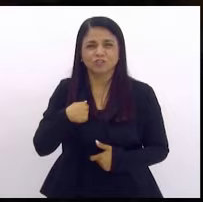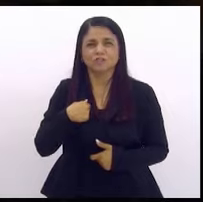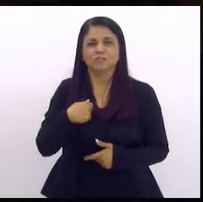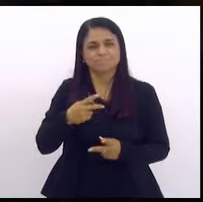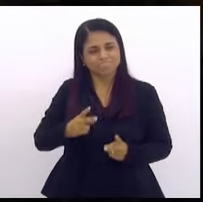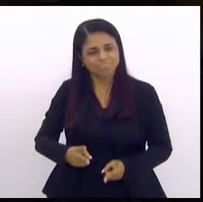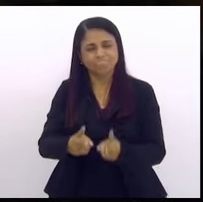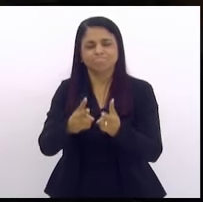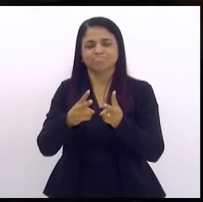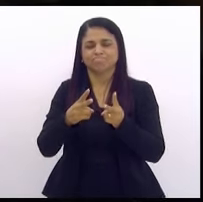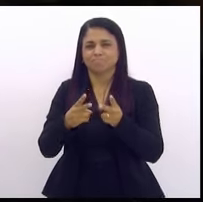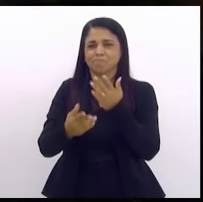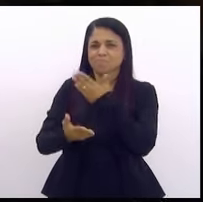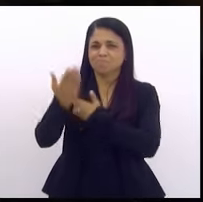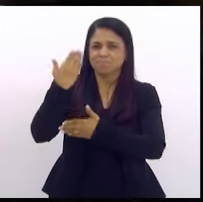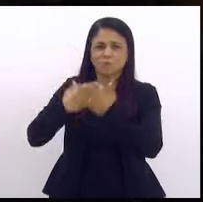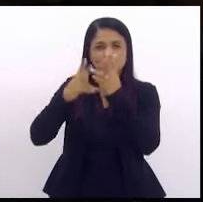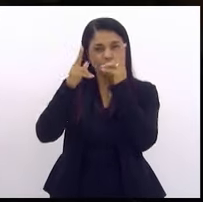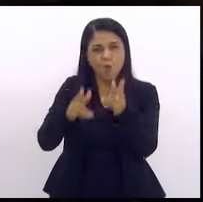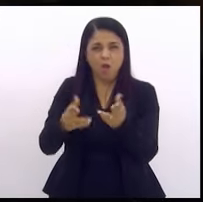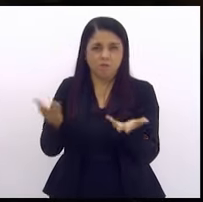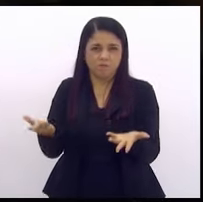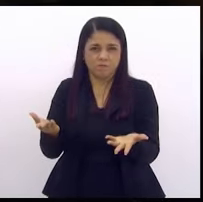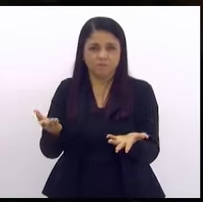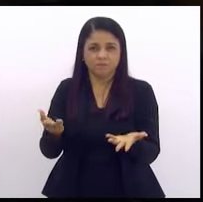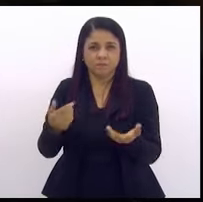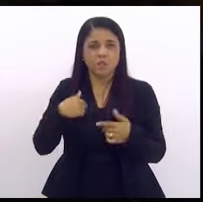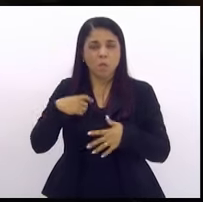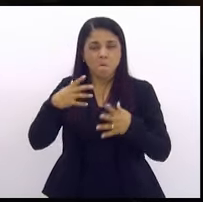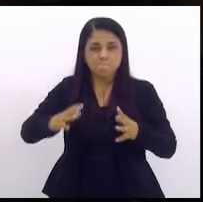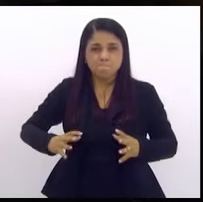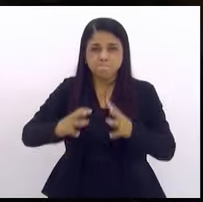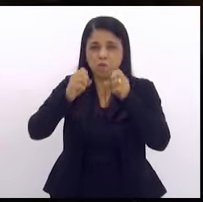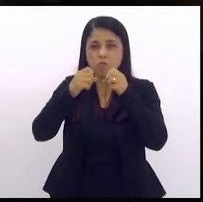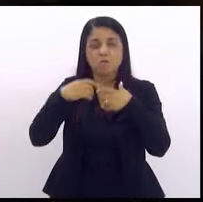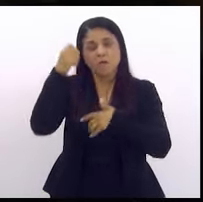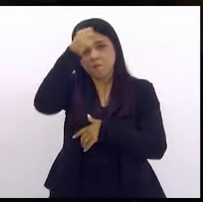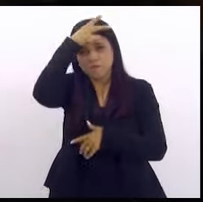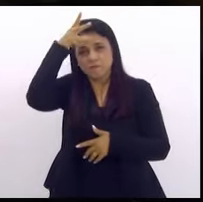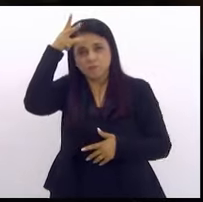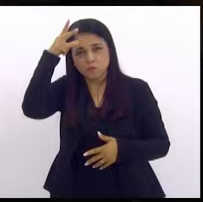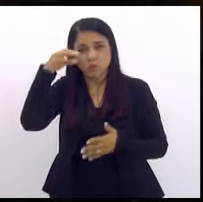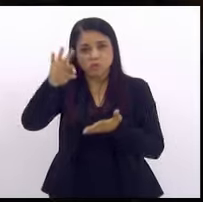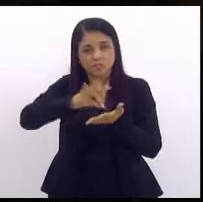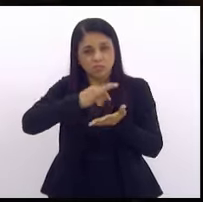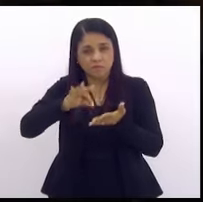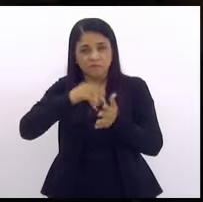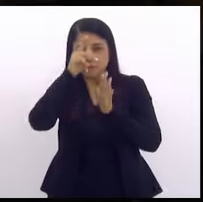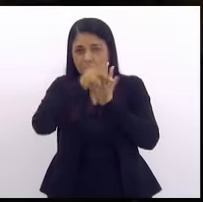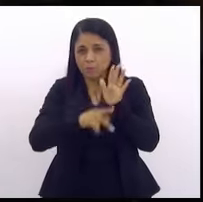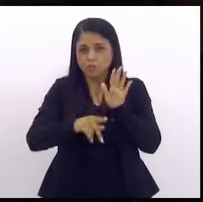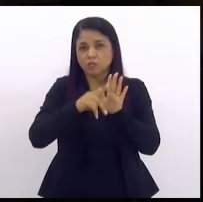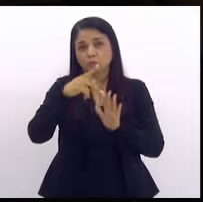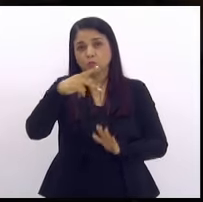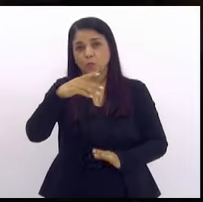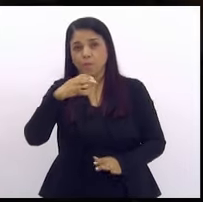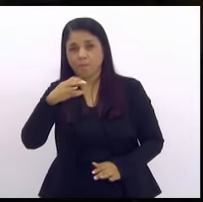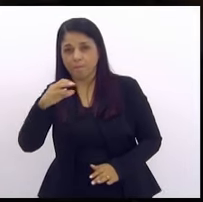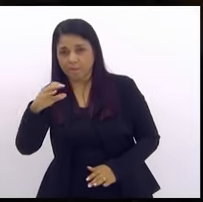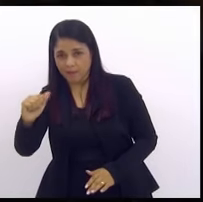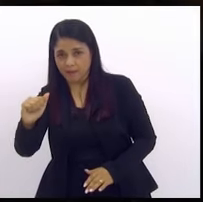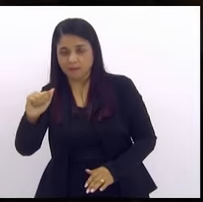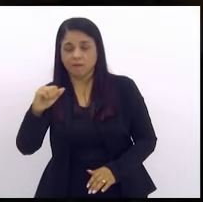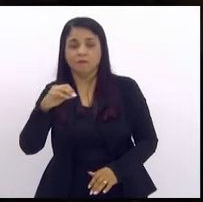mais antigas possíveis. Eu fiz uma briga gigantesca para que a prefeitura inscrevesse projetos no PAC, o PAC